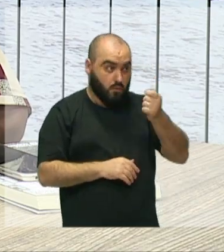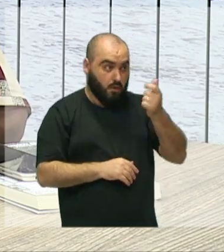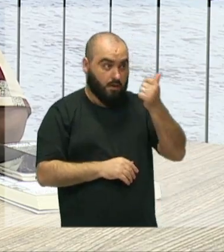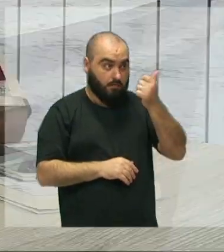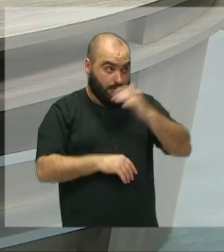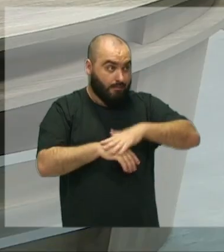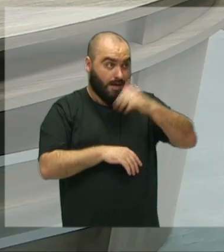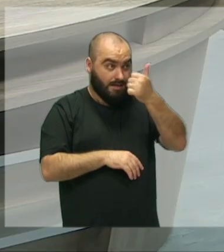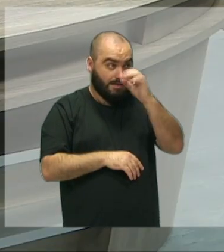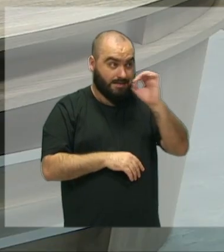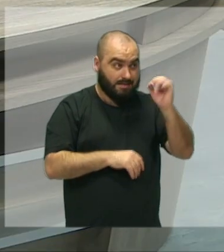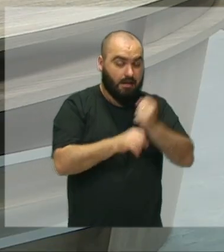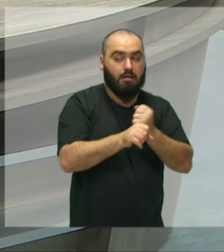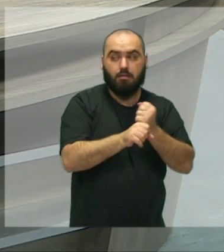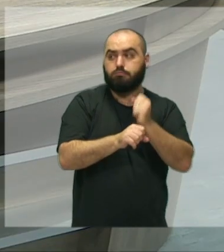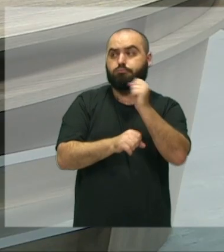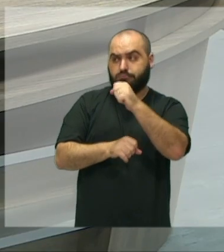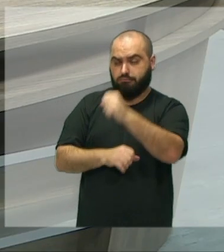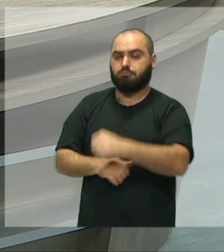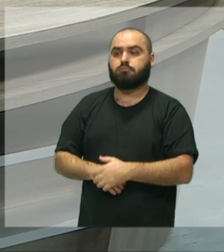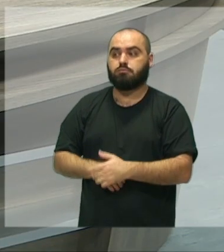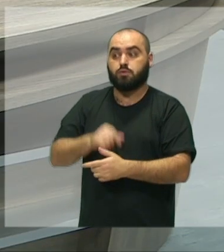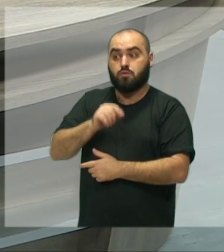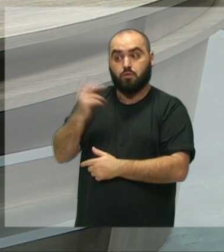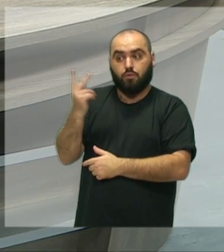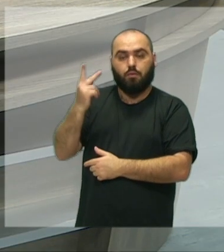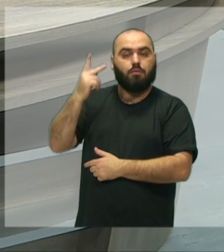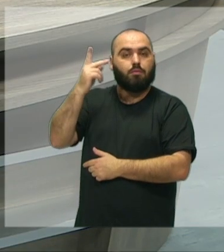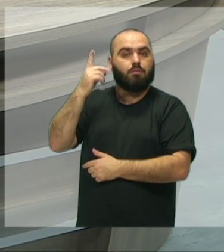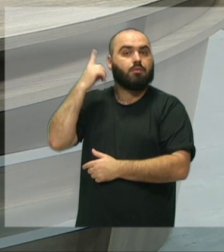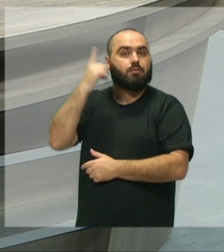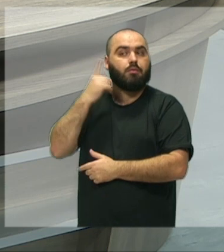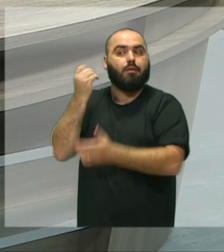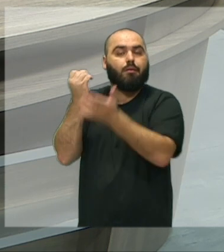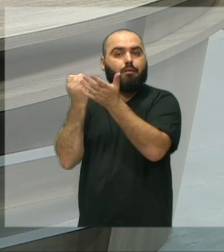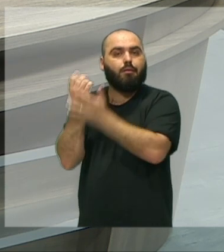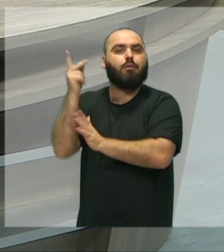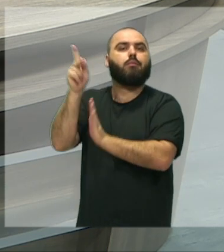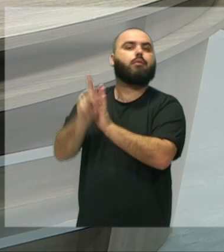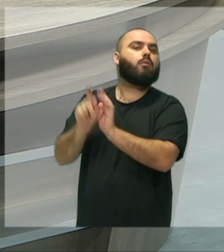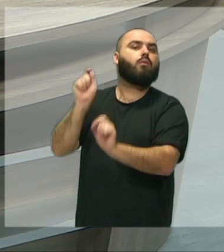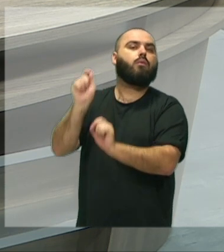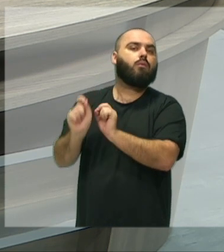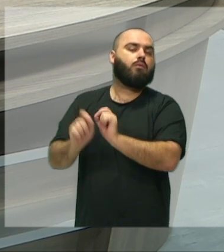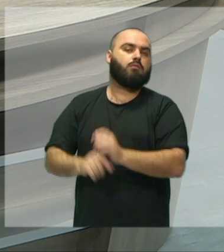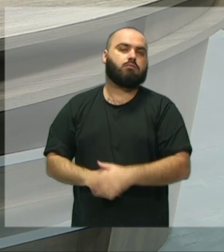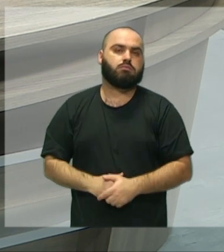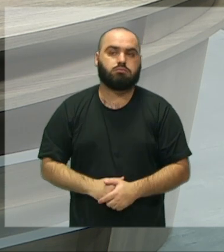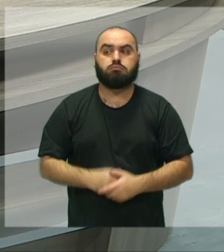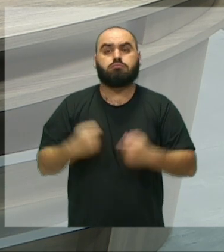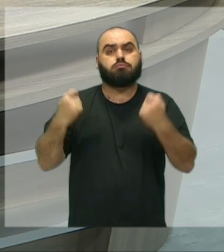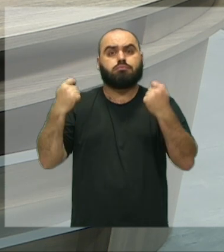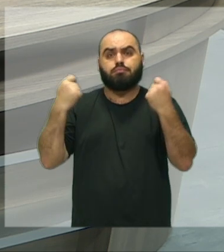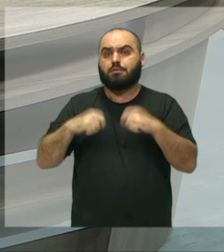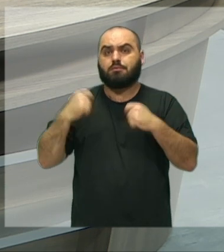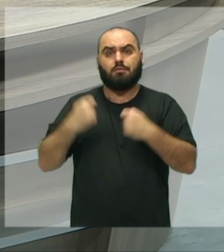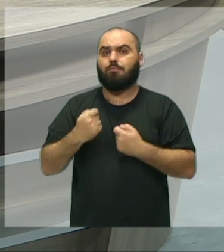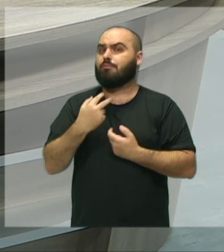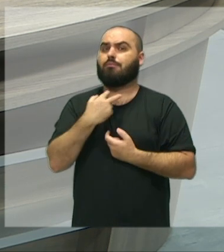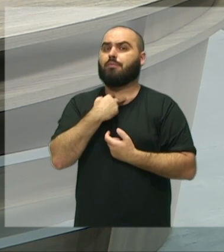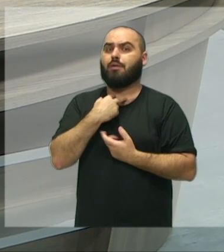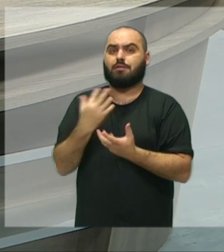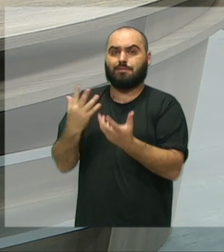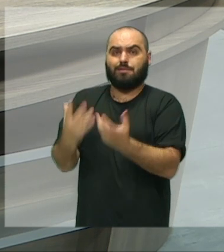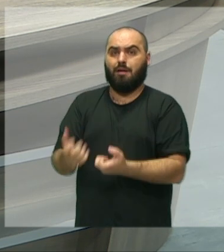há mais de 100 anos, fizeram um projeto dizendo da necessidade de não aceitar